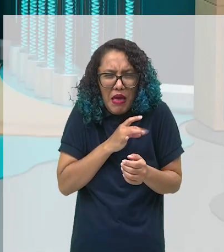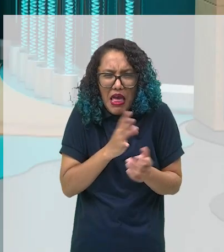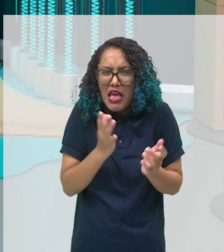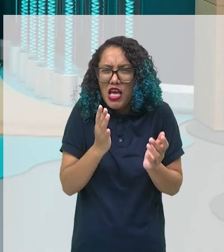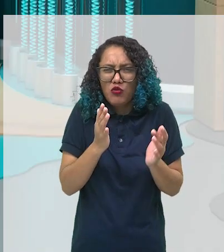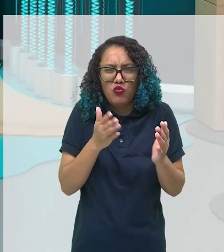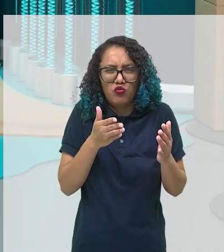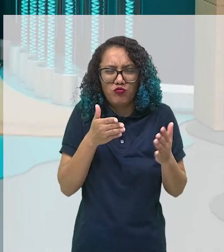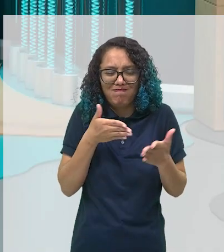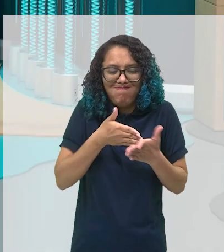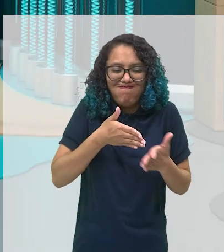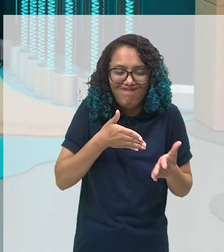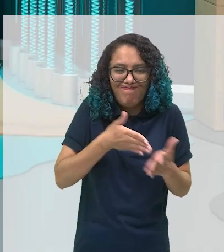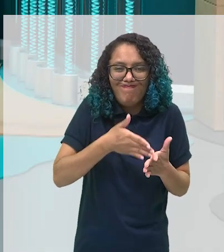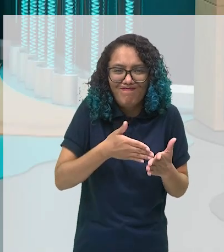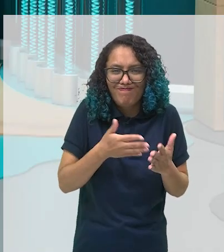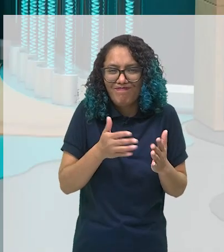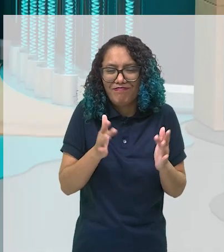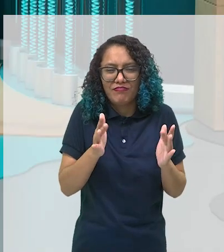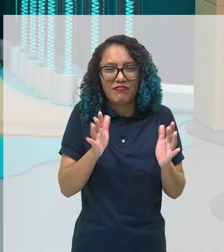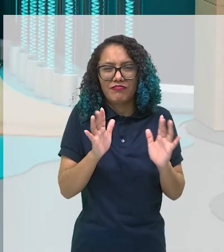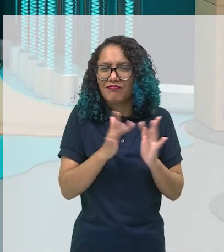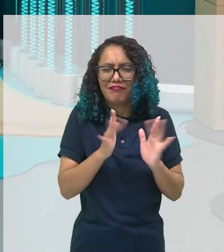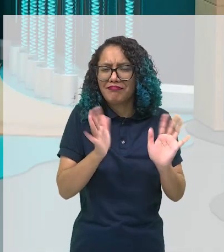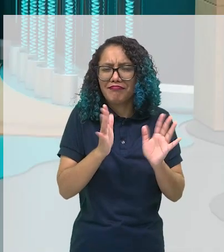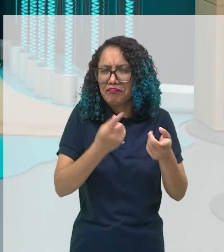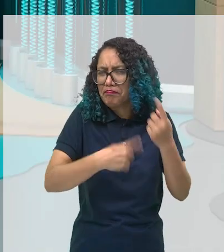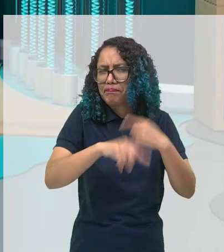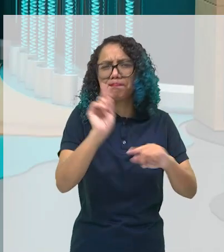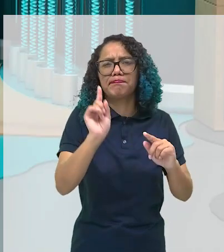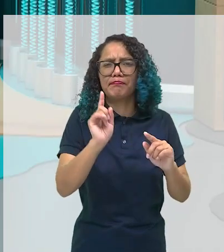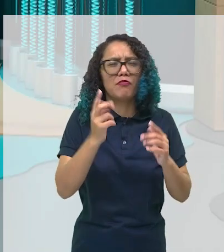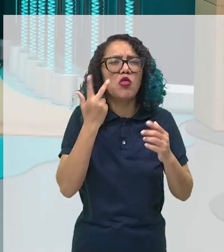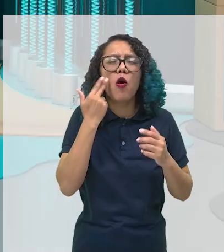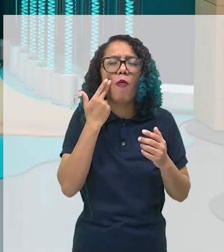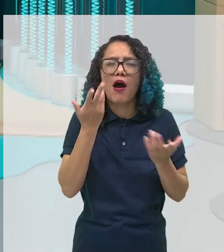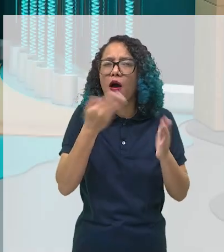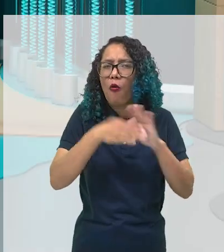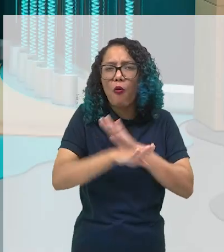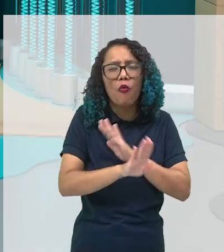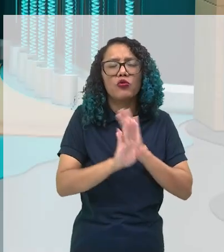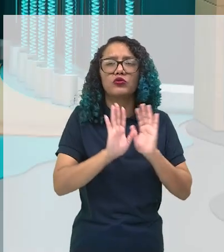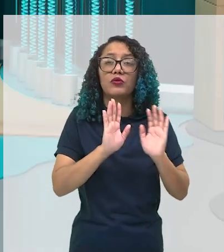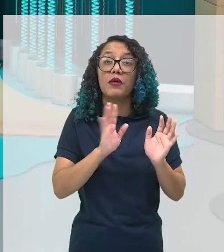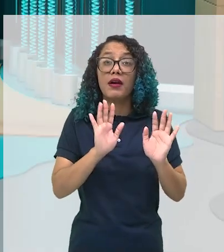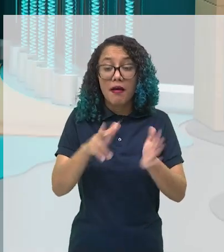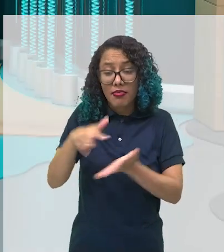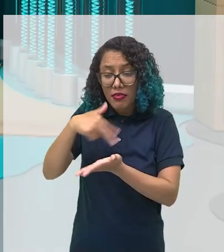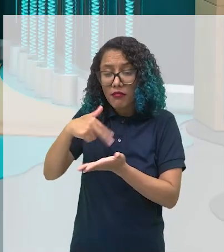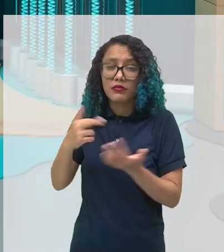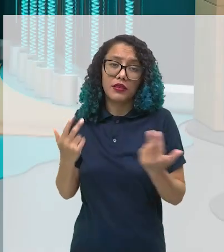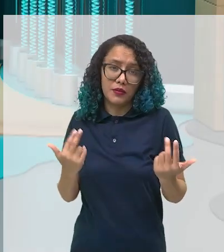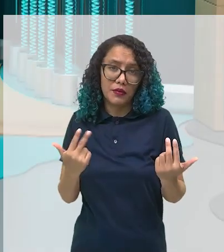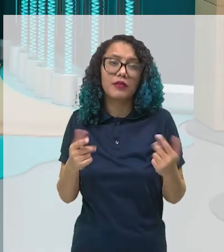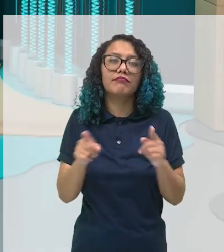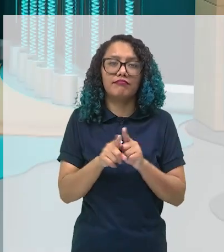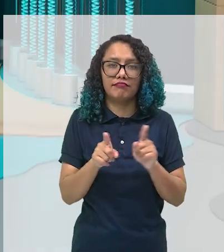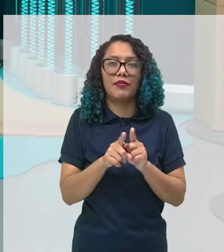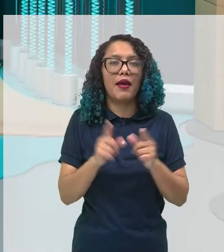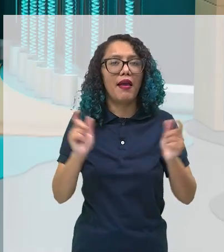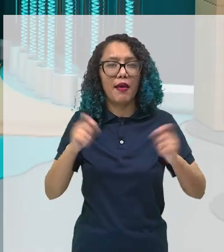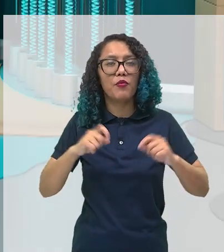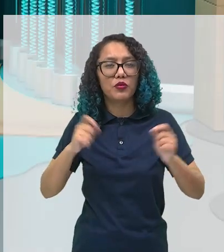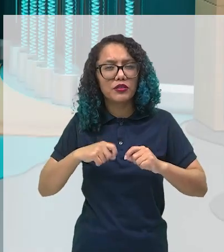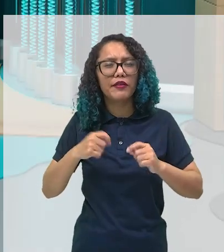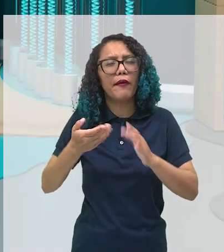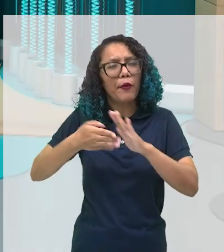esses bloqueios por meio do contato físico. A mesma coisa, gente, é nas danças. Então, da